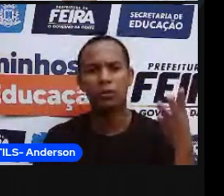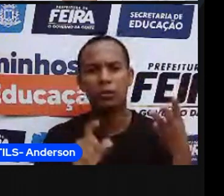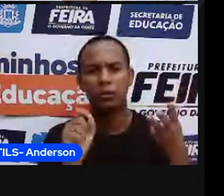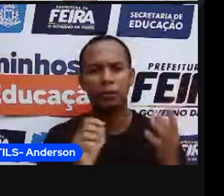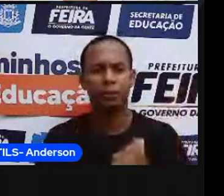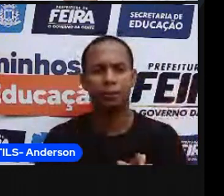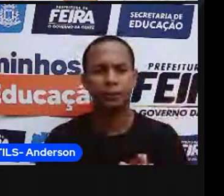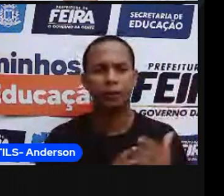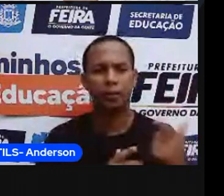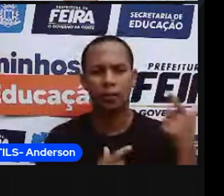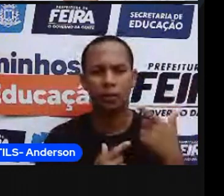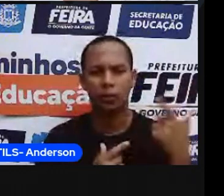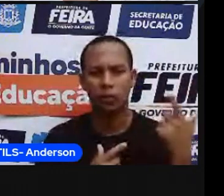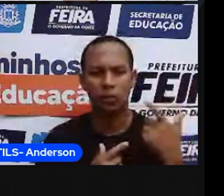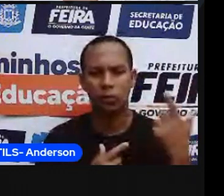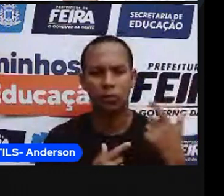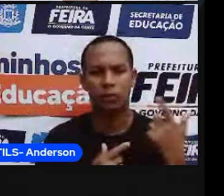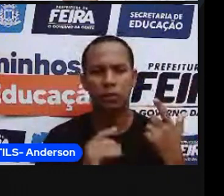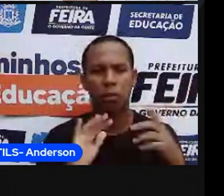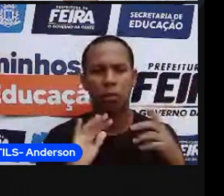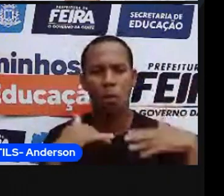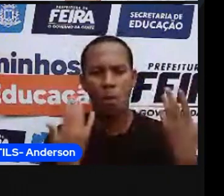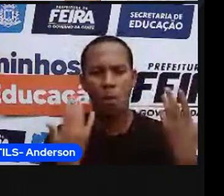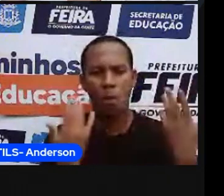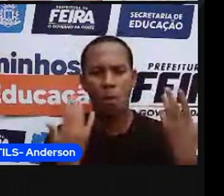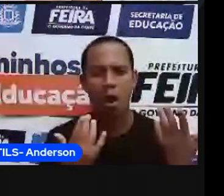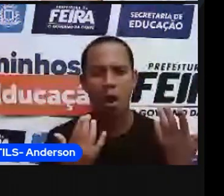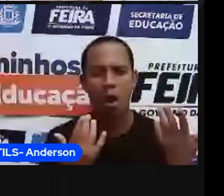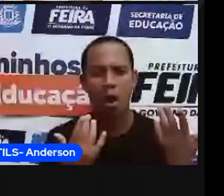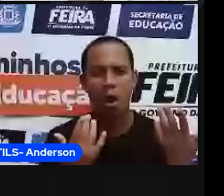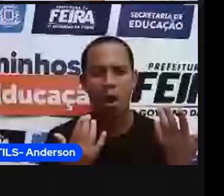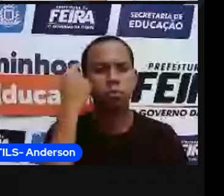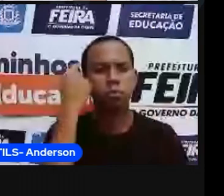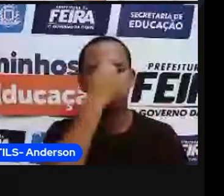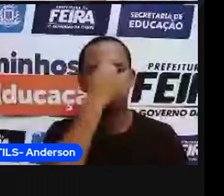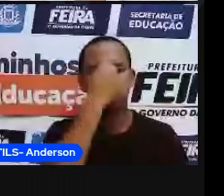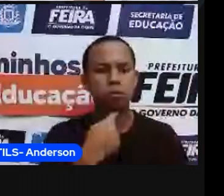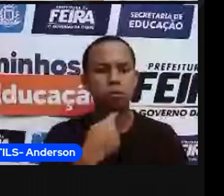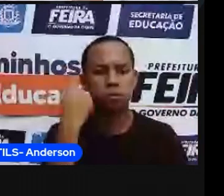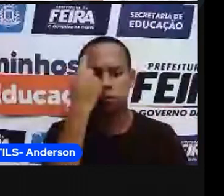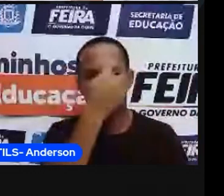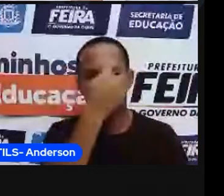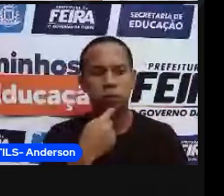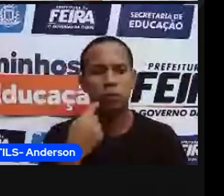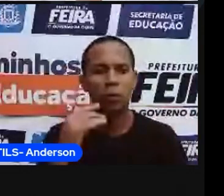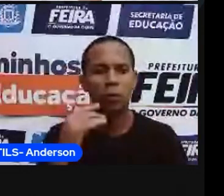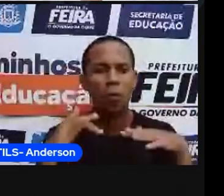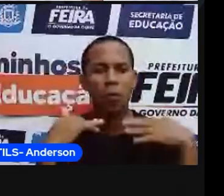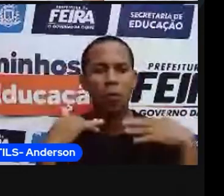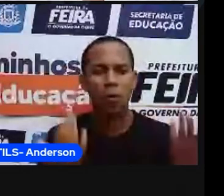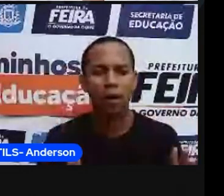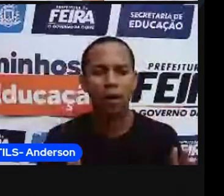Questão 2. Qual o semblante, né? A fisionomia, por exemplo. Agora, para estar?